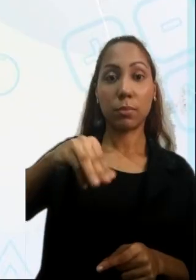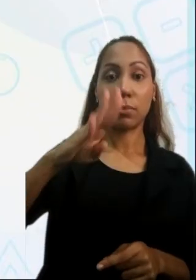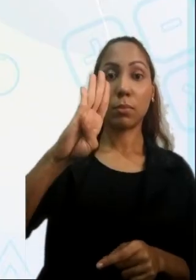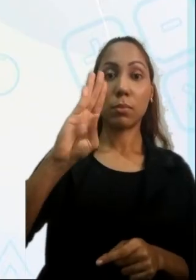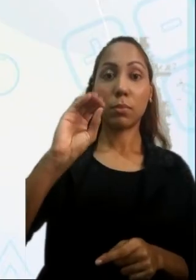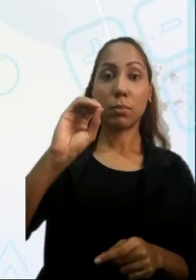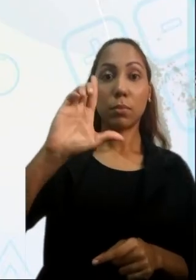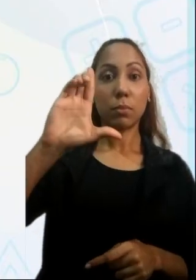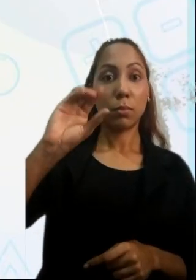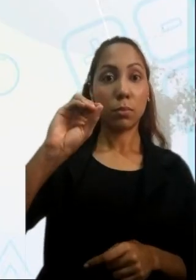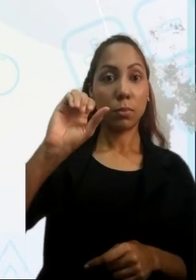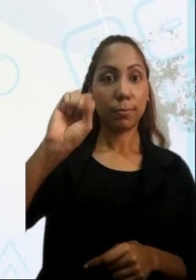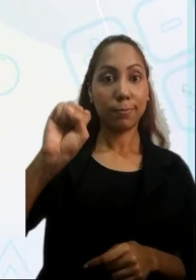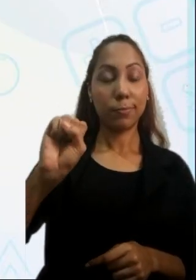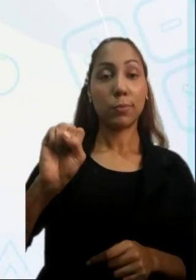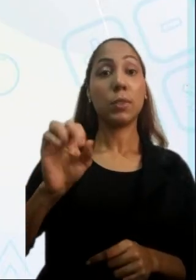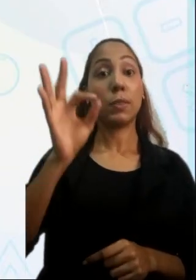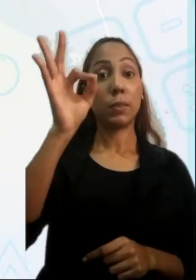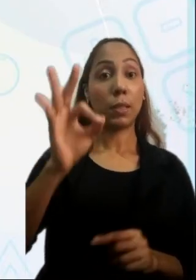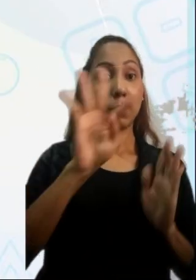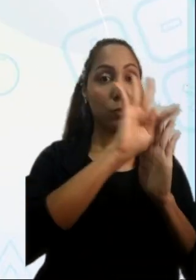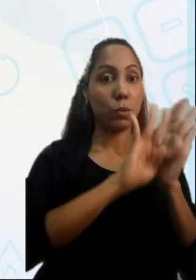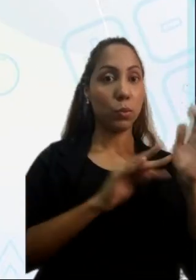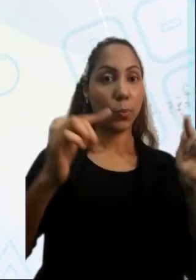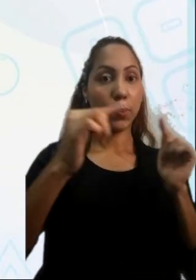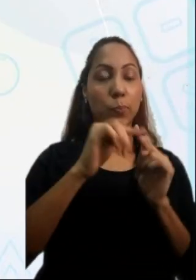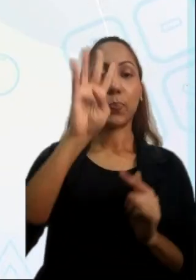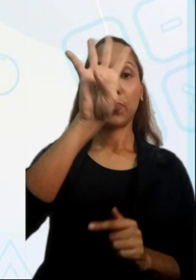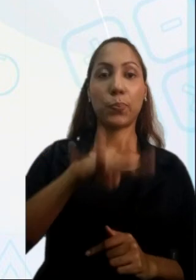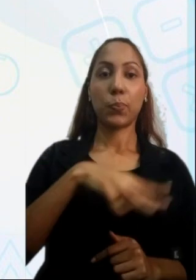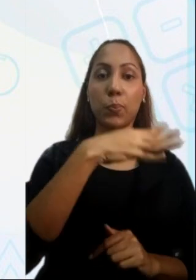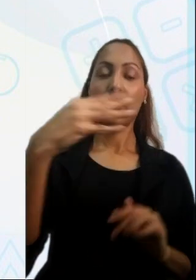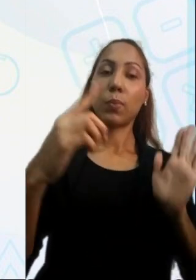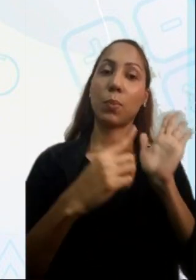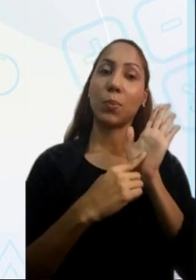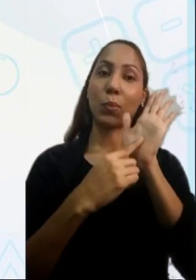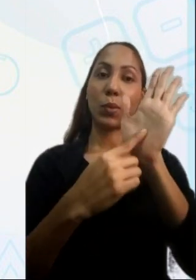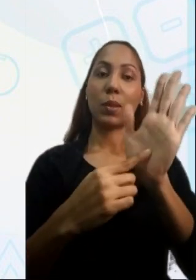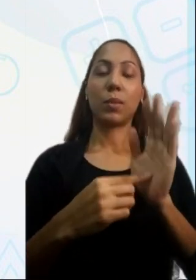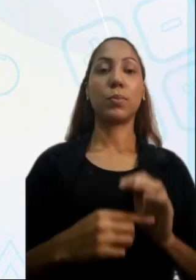alguns modelos de tabela, tá? Primeiro temos esse boletim escolar.